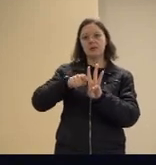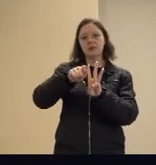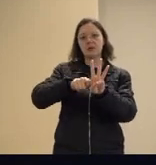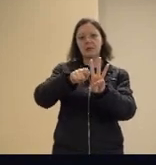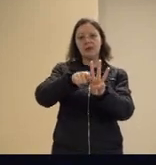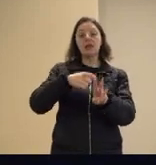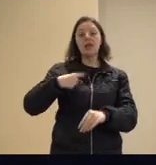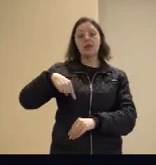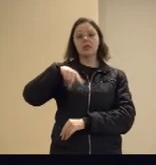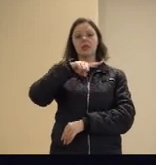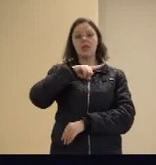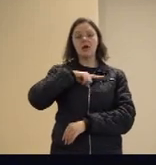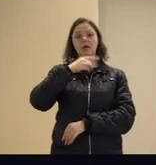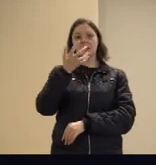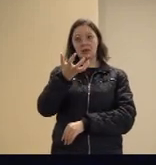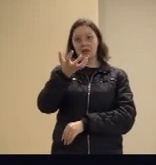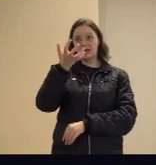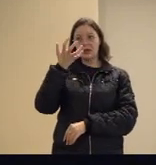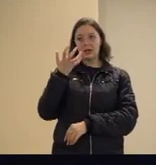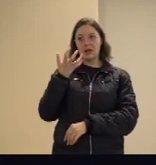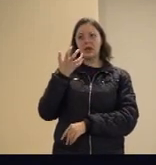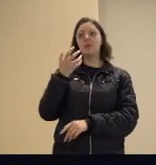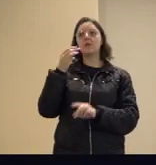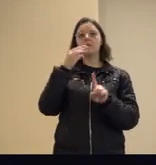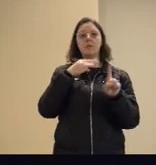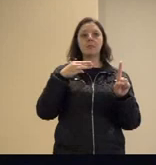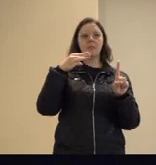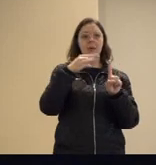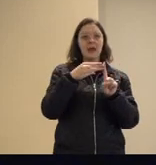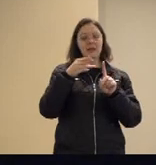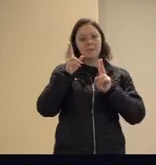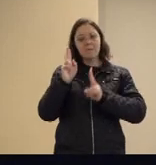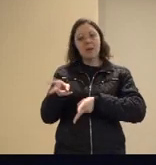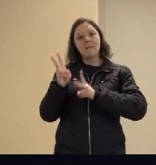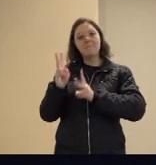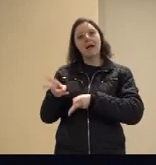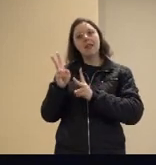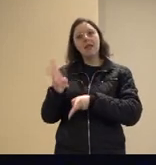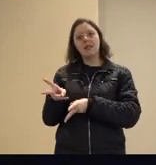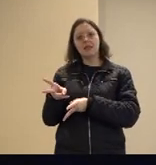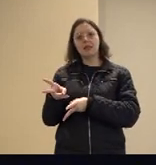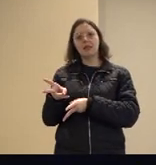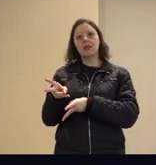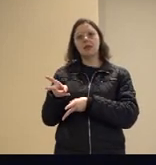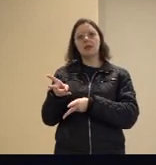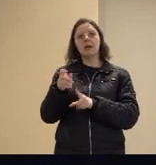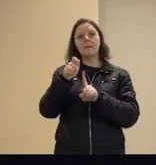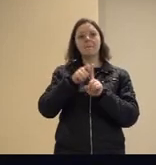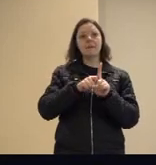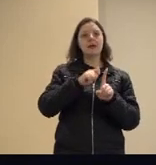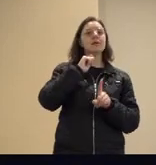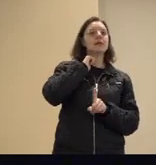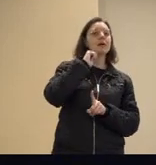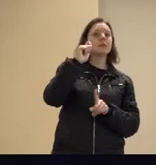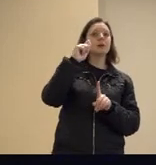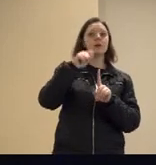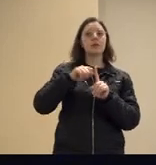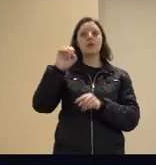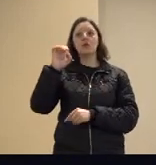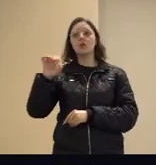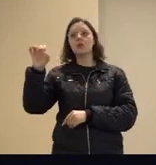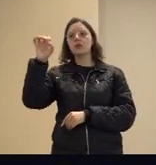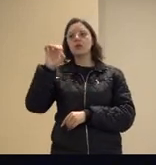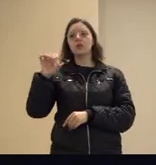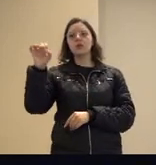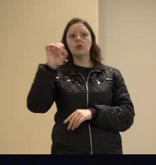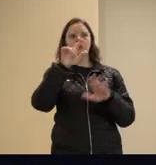Nós temos a pretensão de estabelecer como meta permanente, cumprimento de meta permanente, nos meses de abril e outubro, semanas da